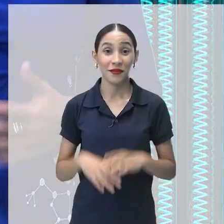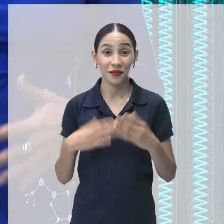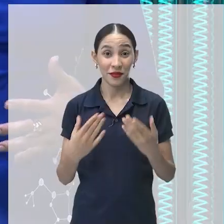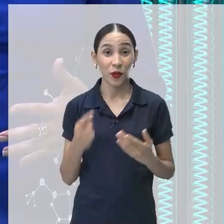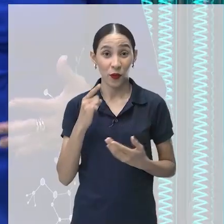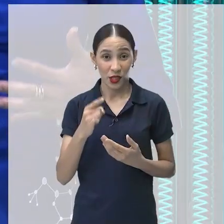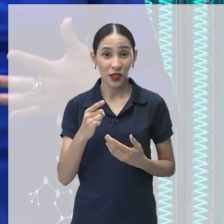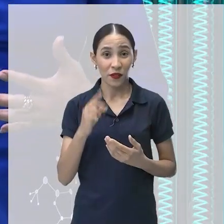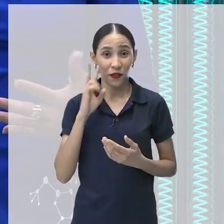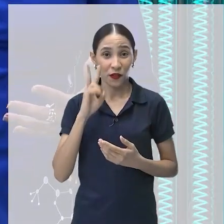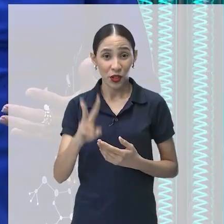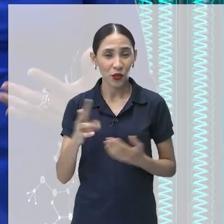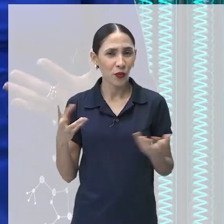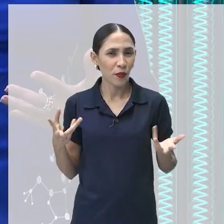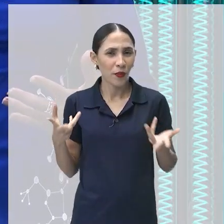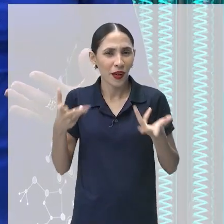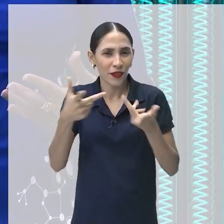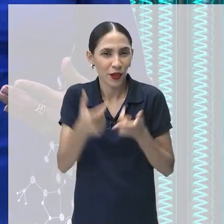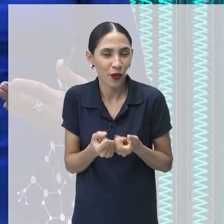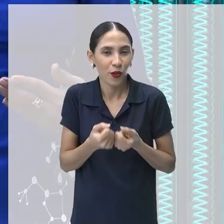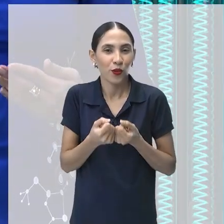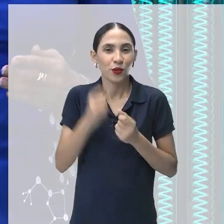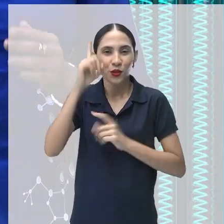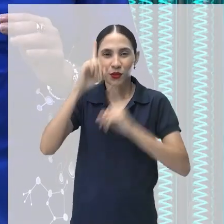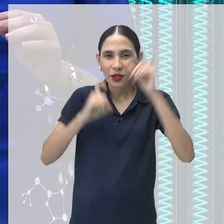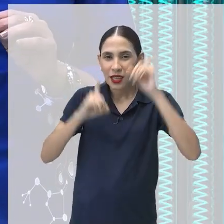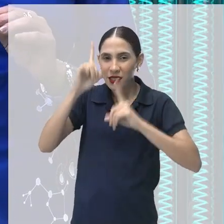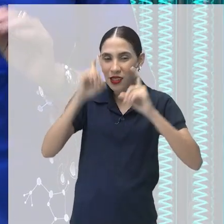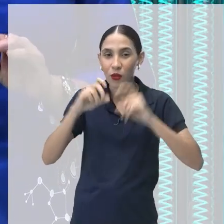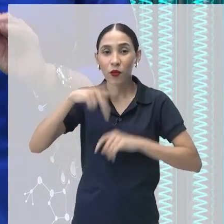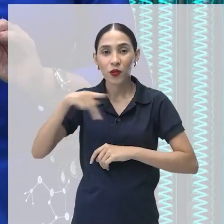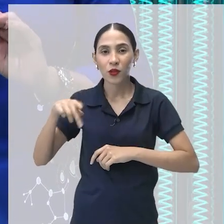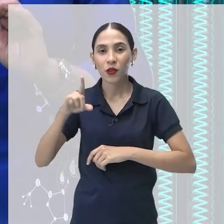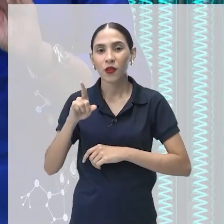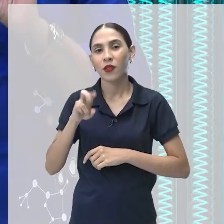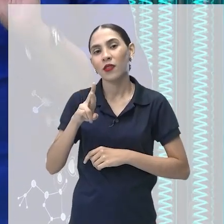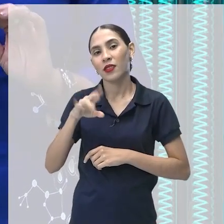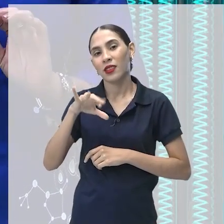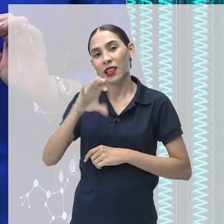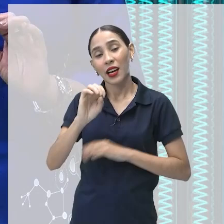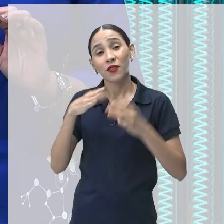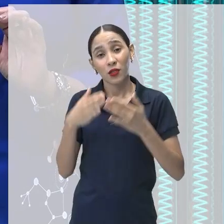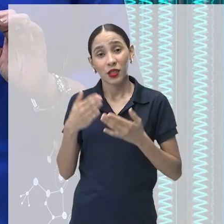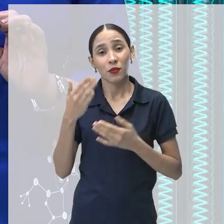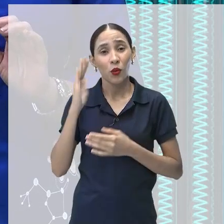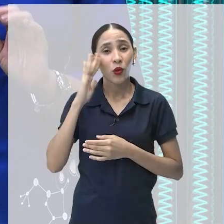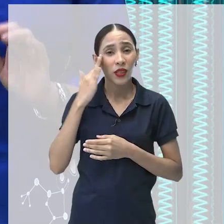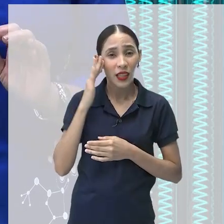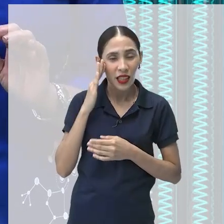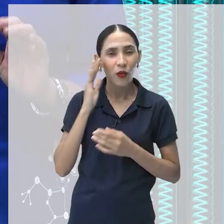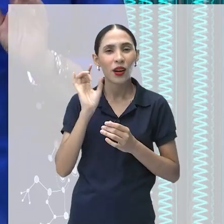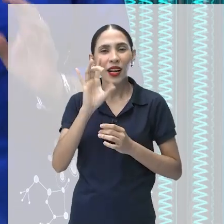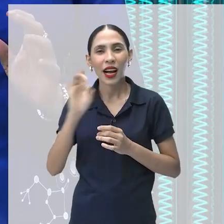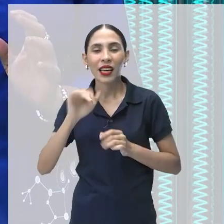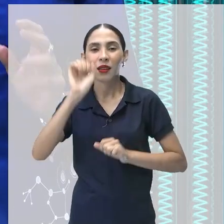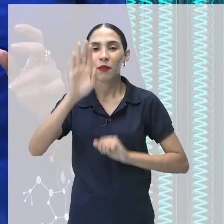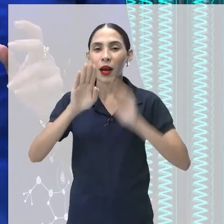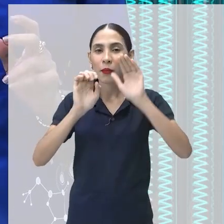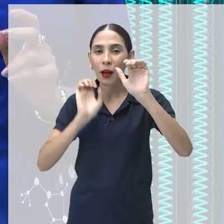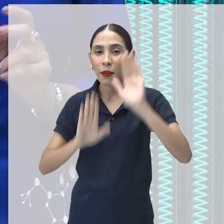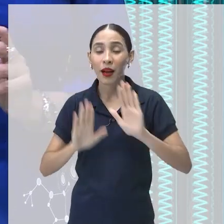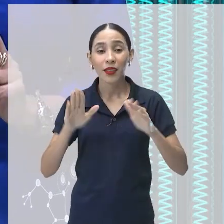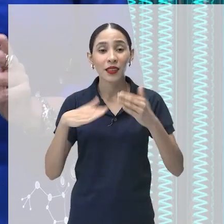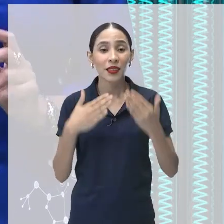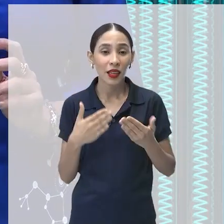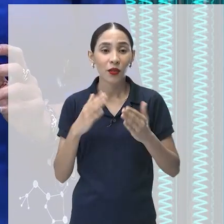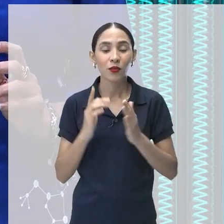Então, maravilhoso aí a expressividade do professor Dário. Então, vocês puderam compreender cada gesto que ele fez, não é isso? Então, a